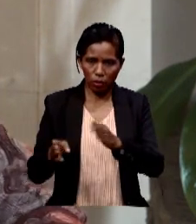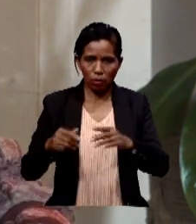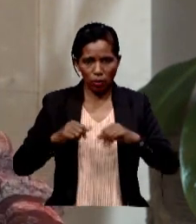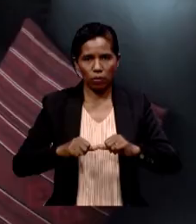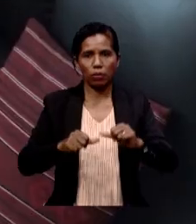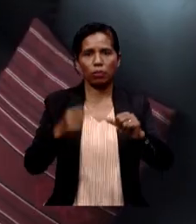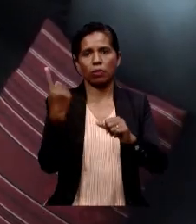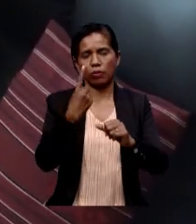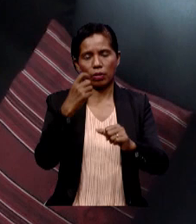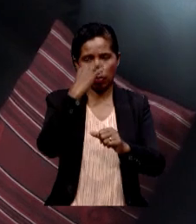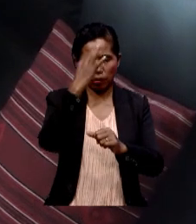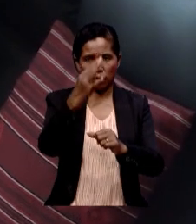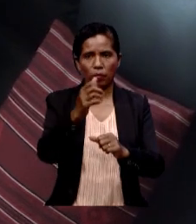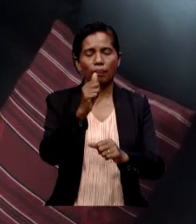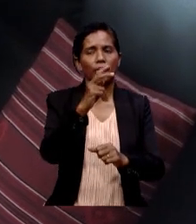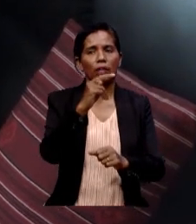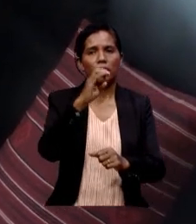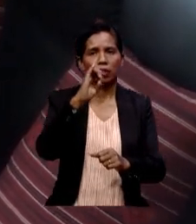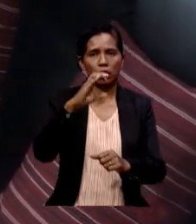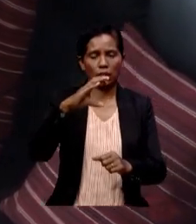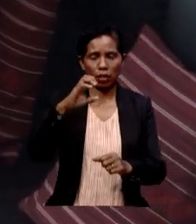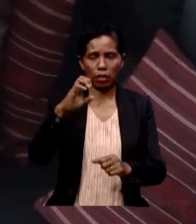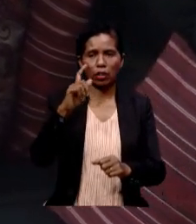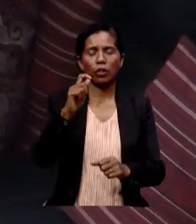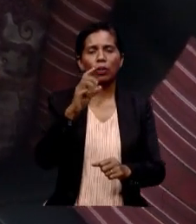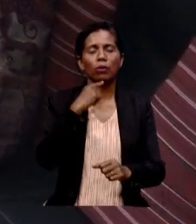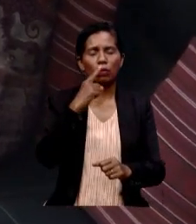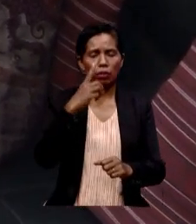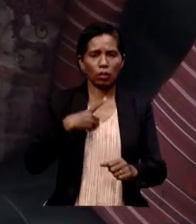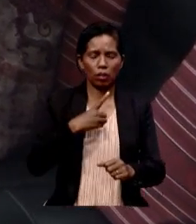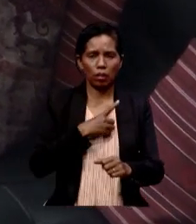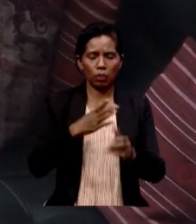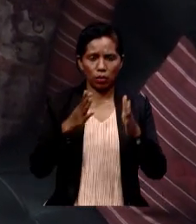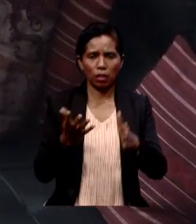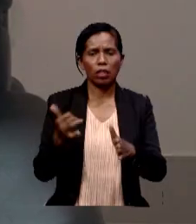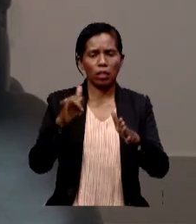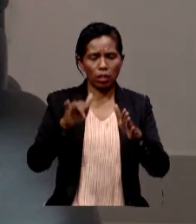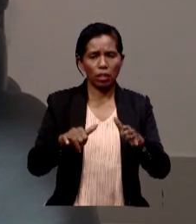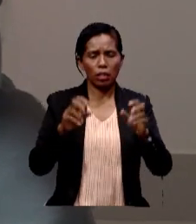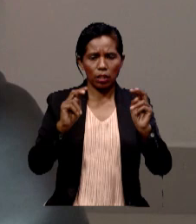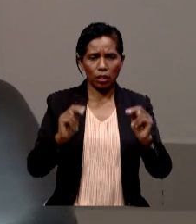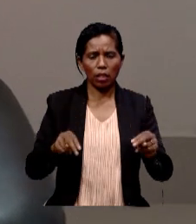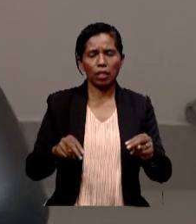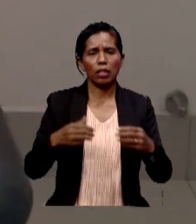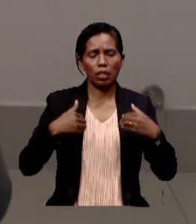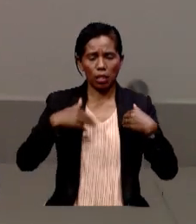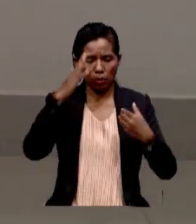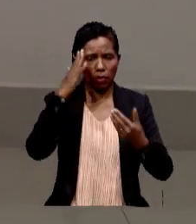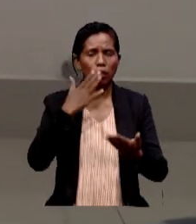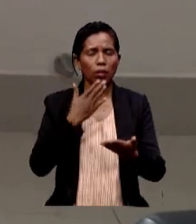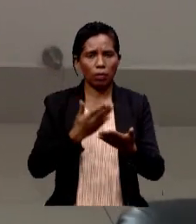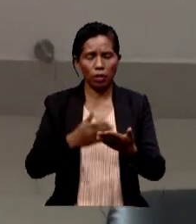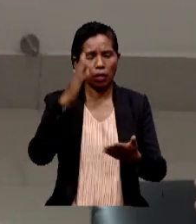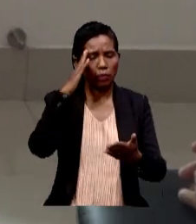on. Aniceto Longuinus Guterres Lopez aktuir, deputado sira Persija iha entendimento nebe diak ho ditau as interes